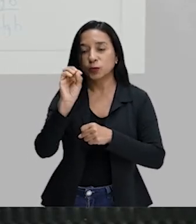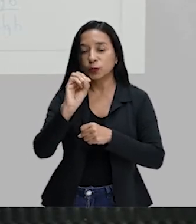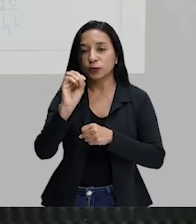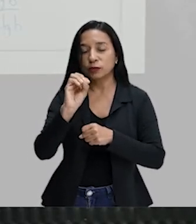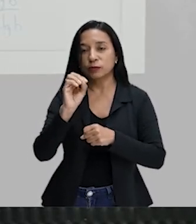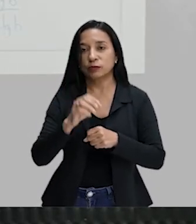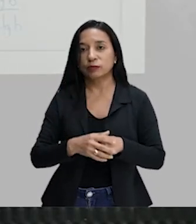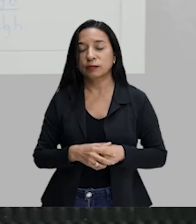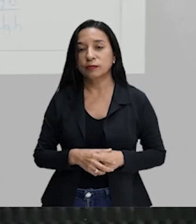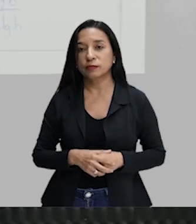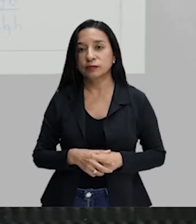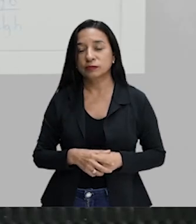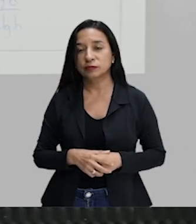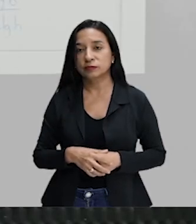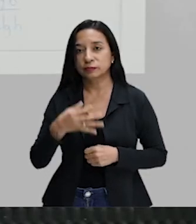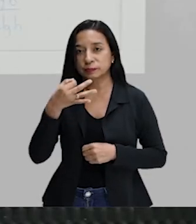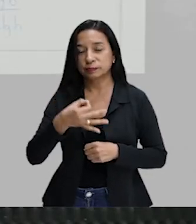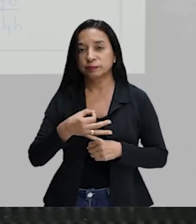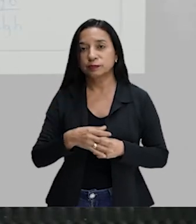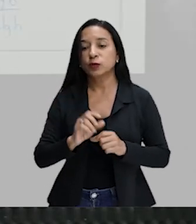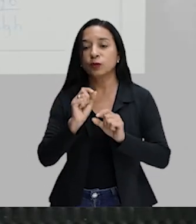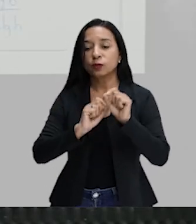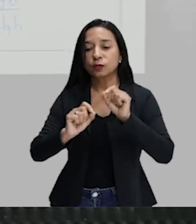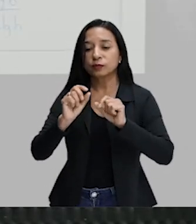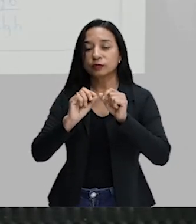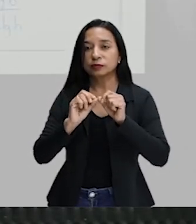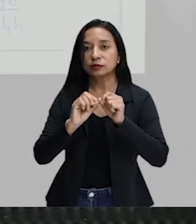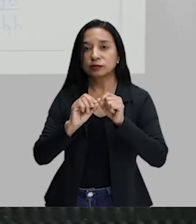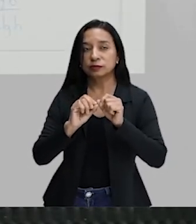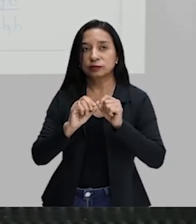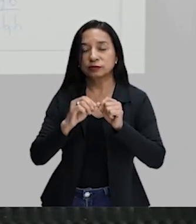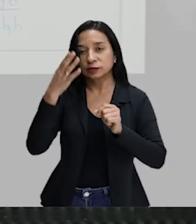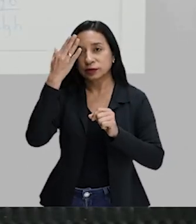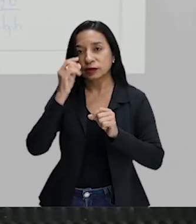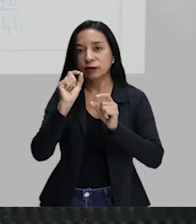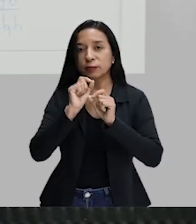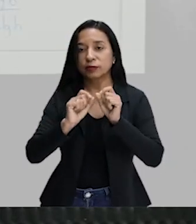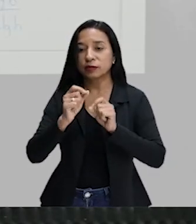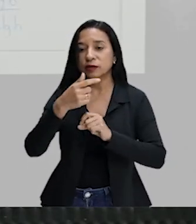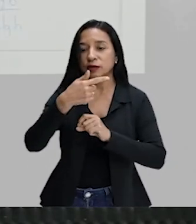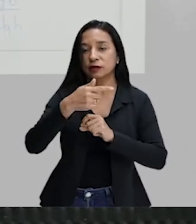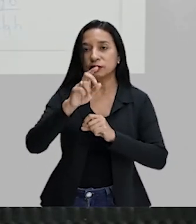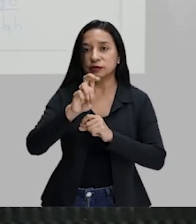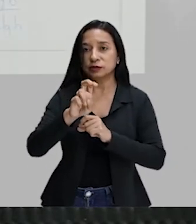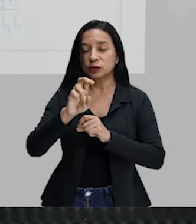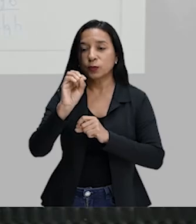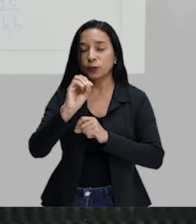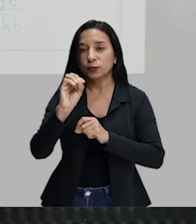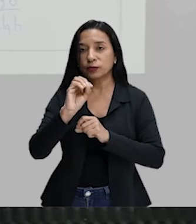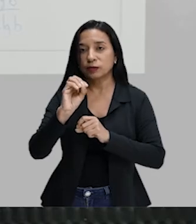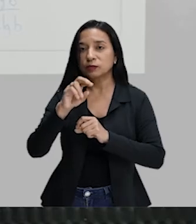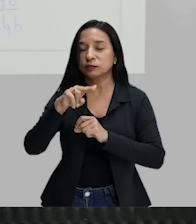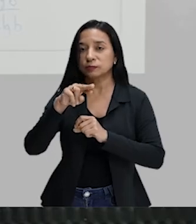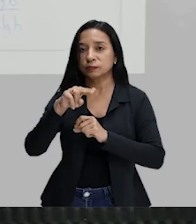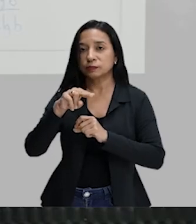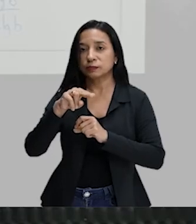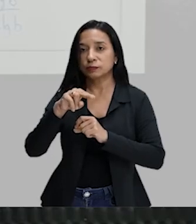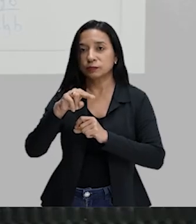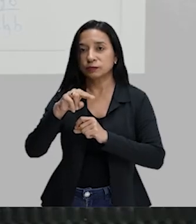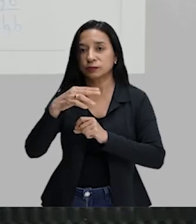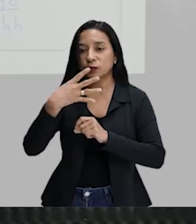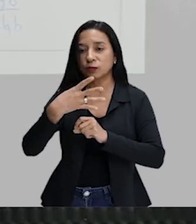graus. Certo? Então, o que a gente vai fazer? A gente sabe que 75 graus é a mesma coisa